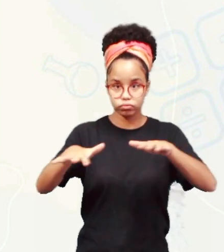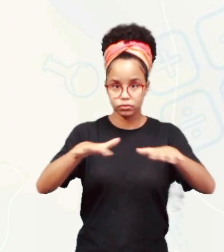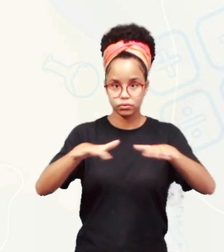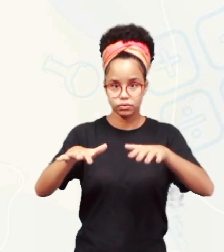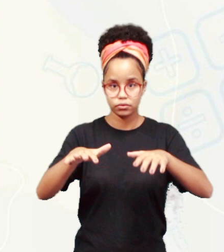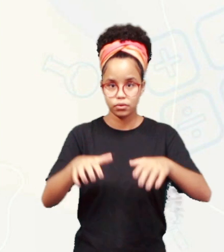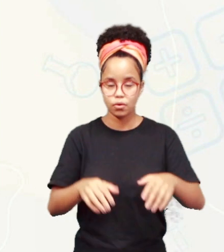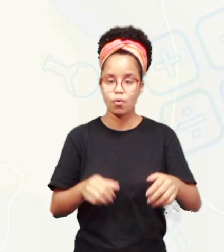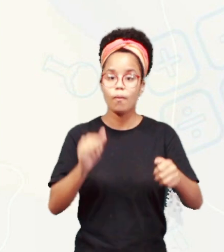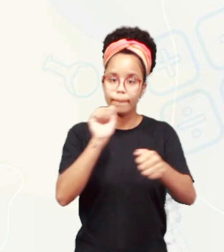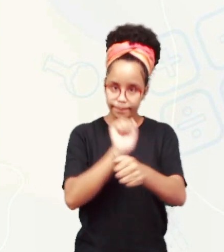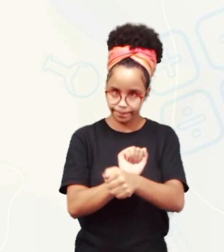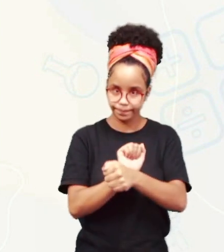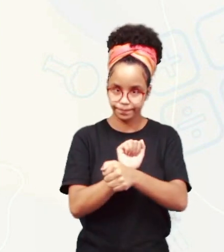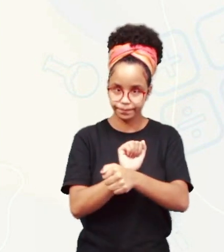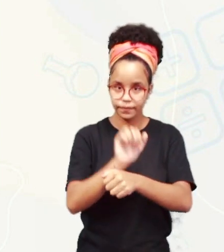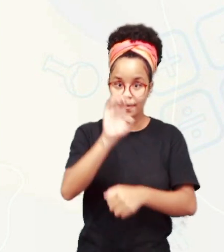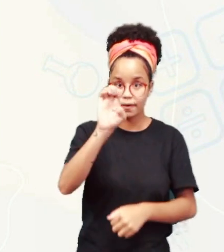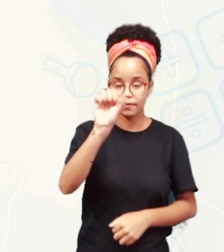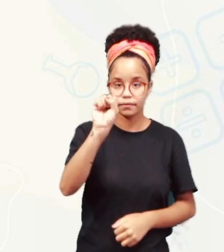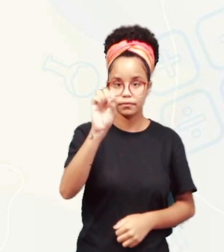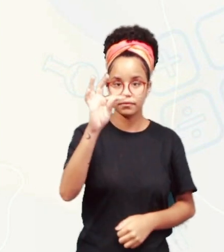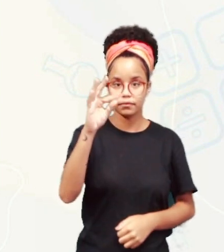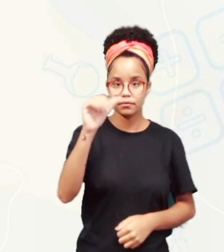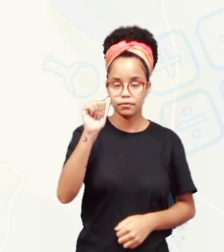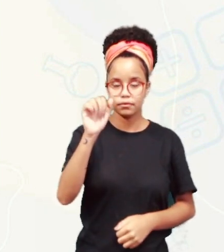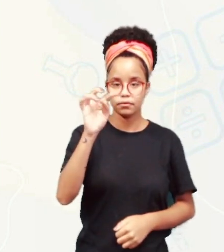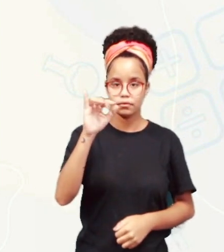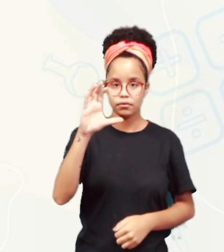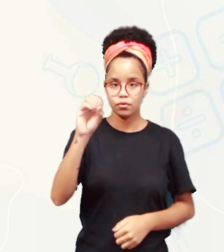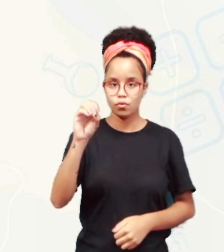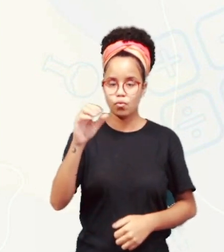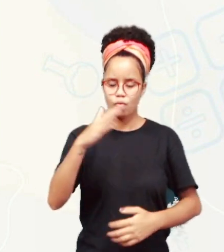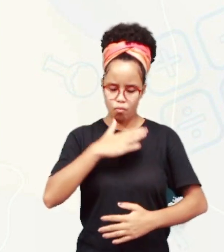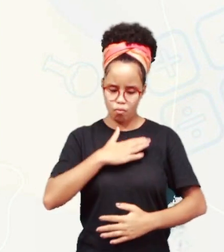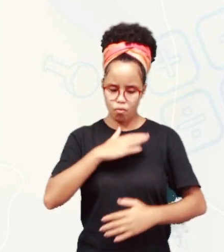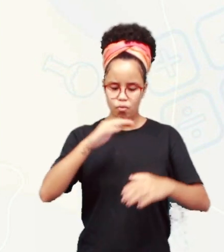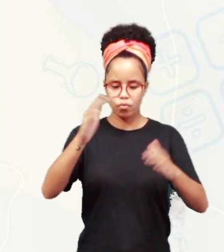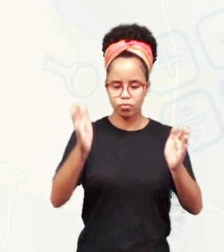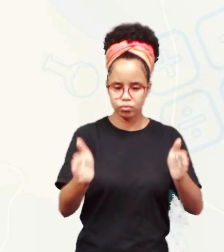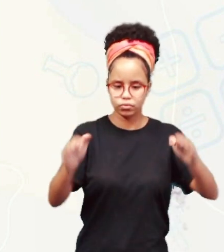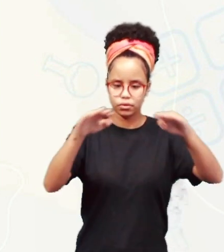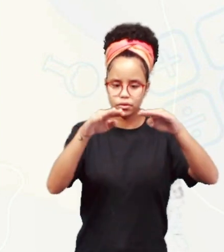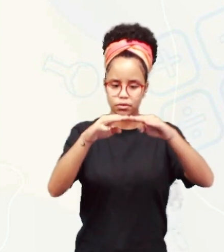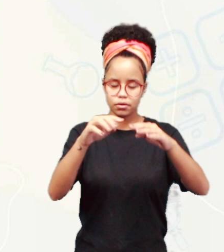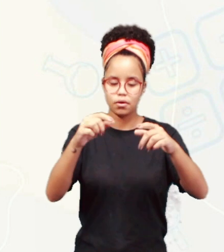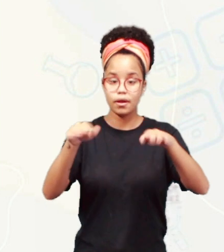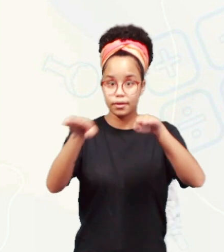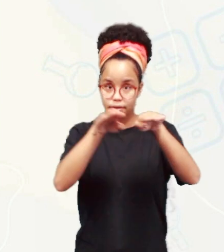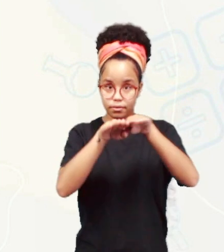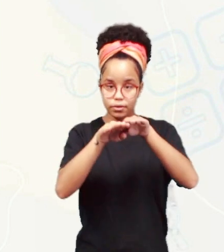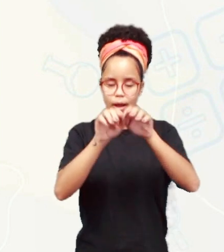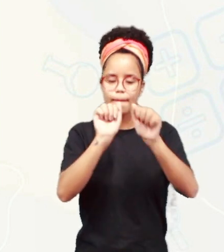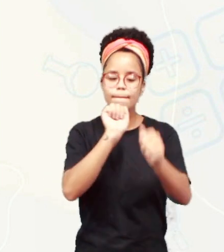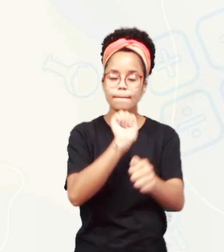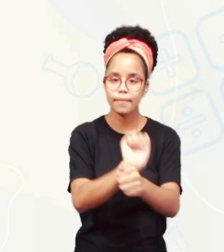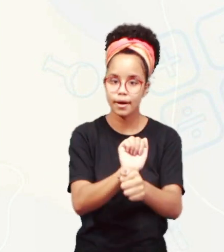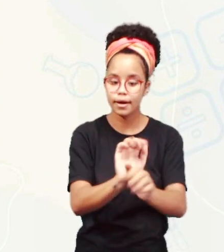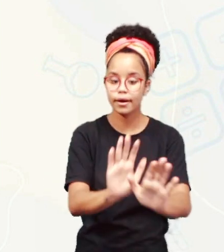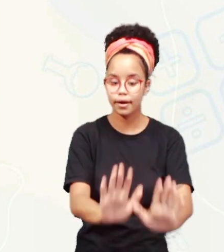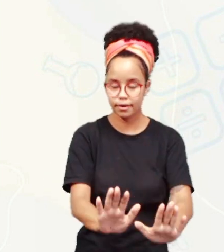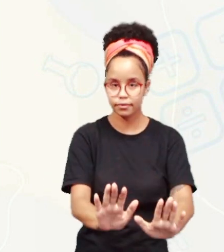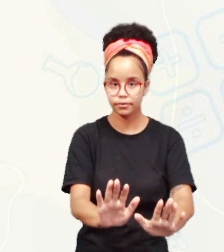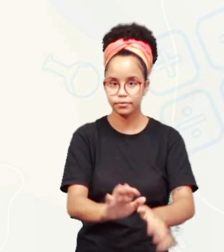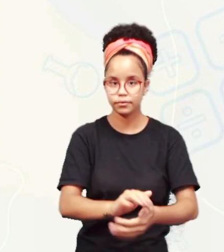equilíbrio estático é quando o corpo em equilíbrio está em repouso é o que podemos